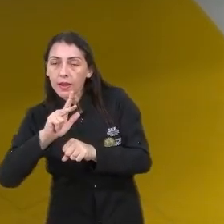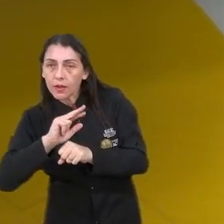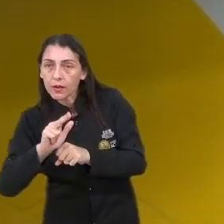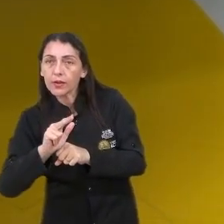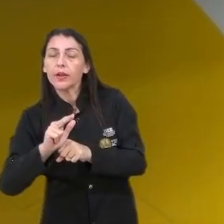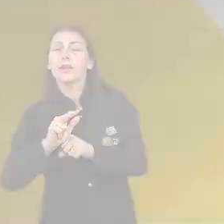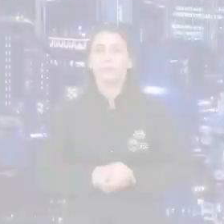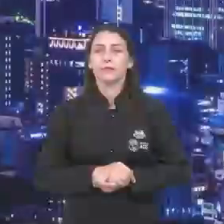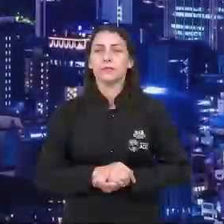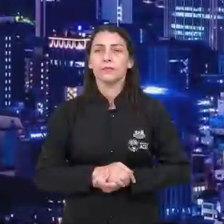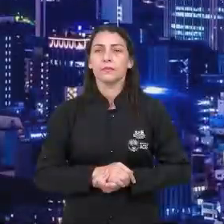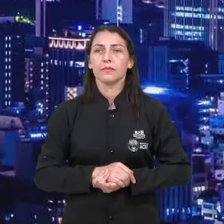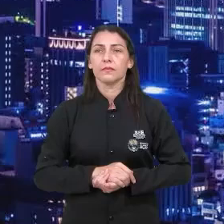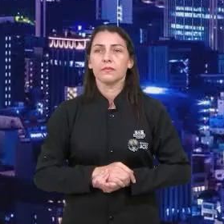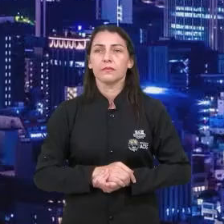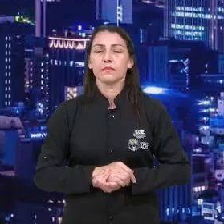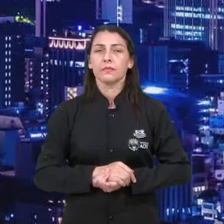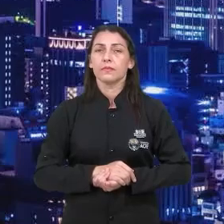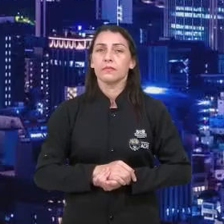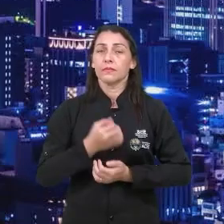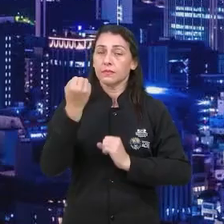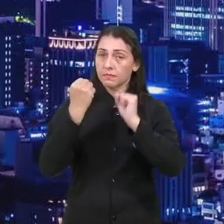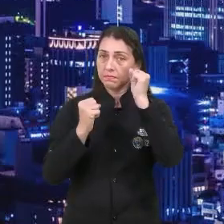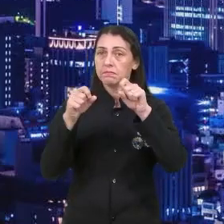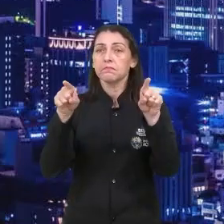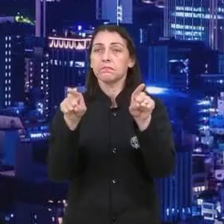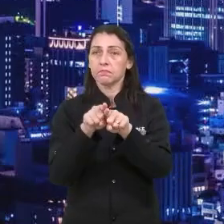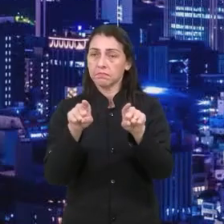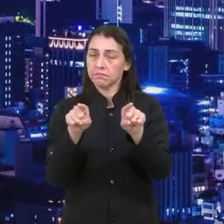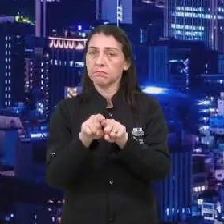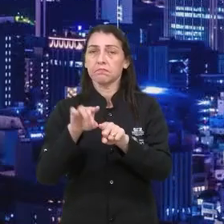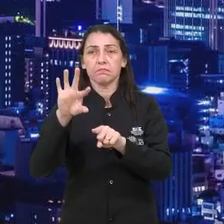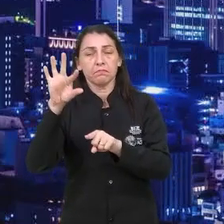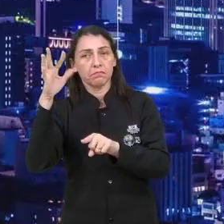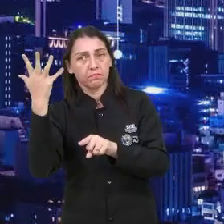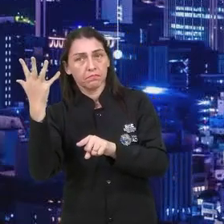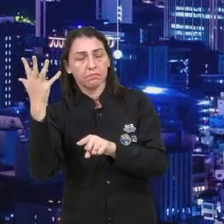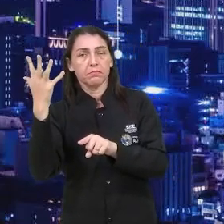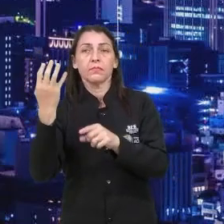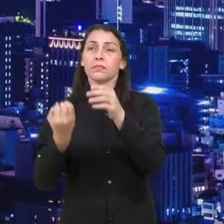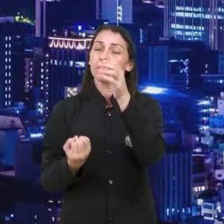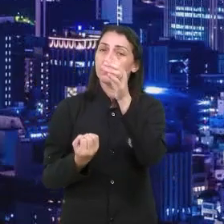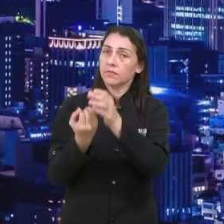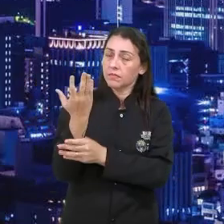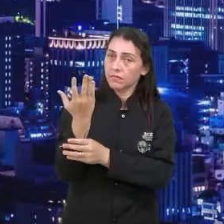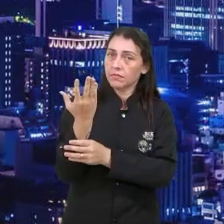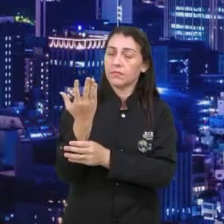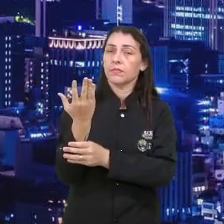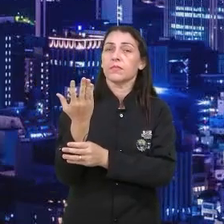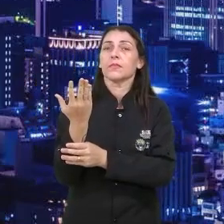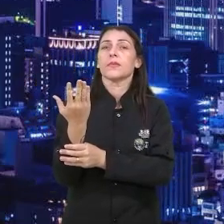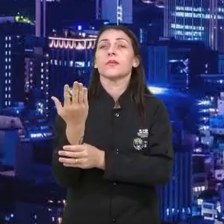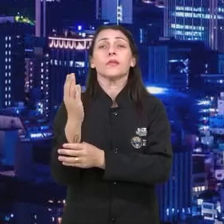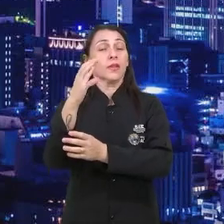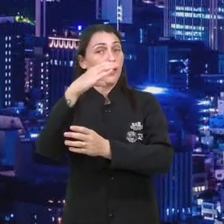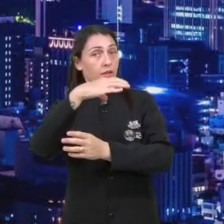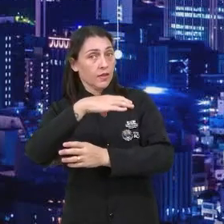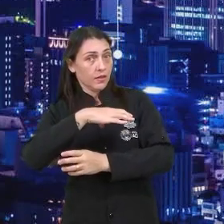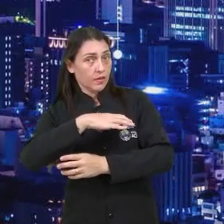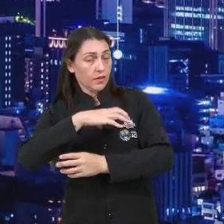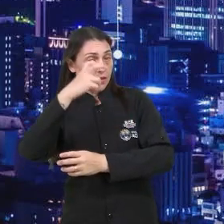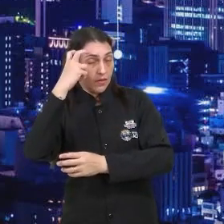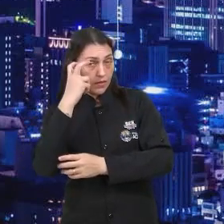renovável. A indústria também pode provocar o surgimento das Smart Cities, que